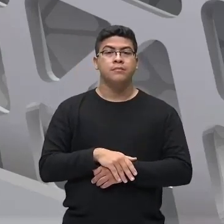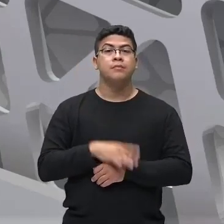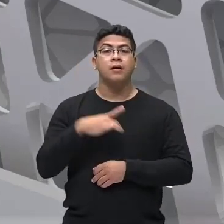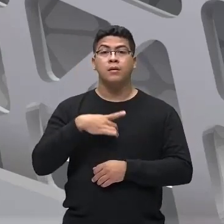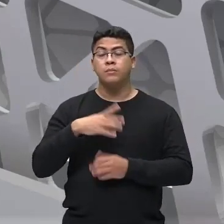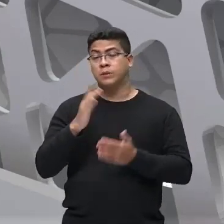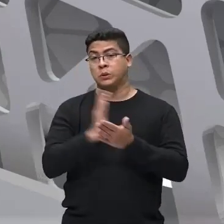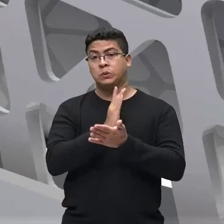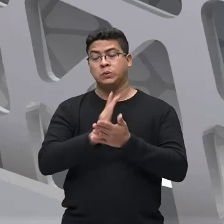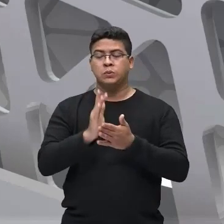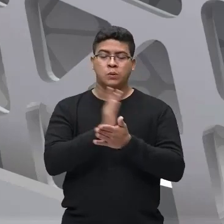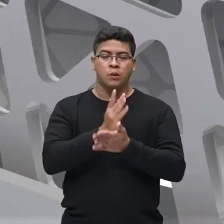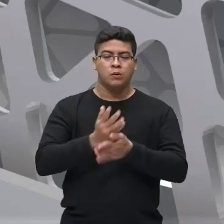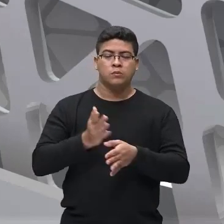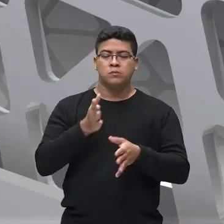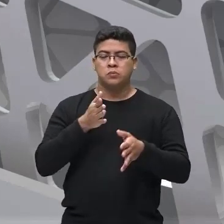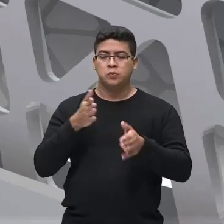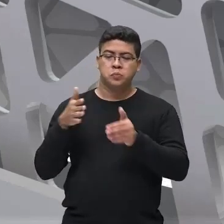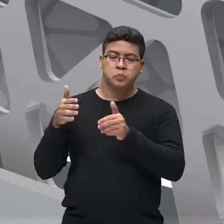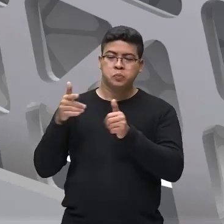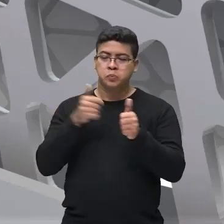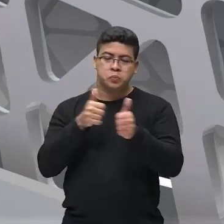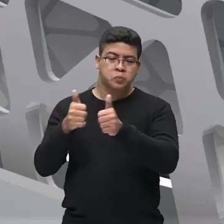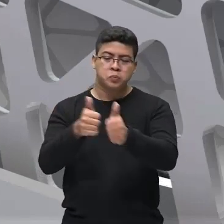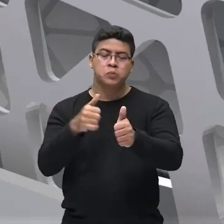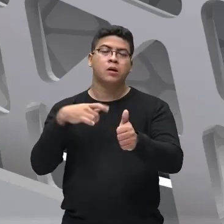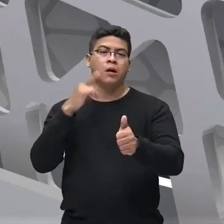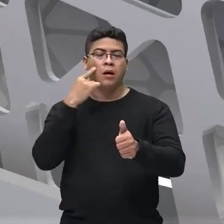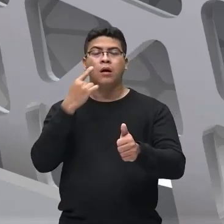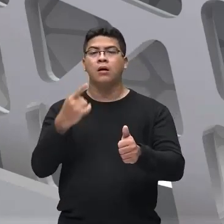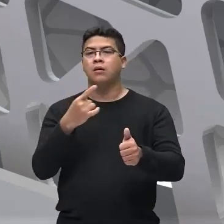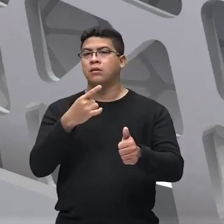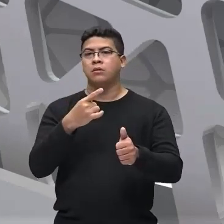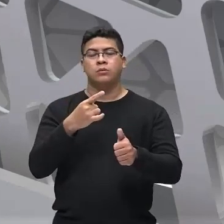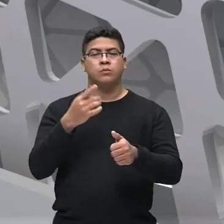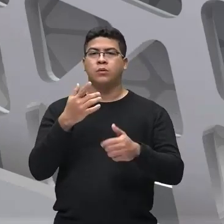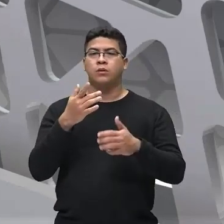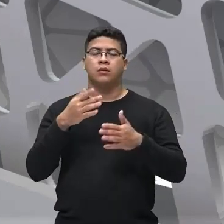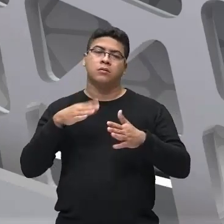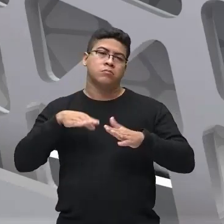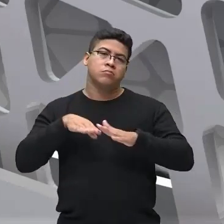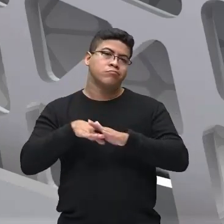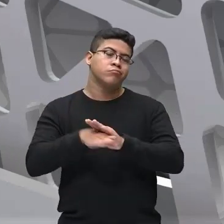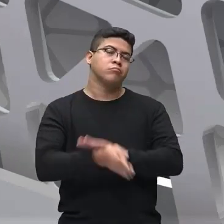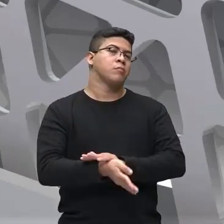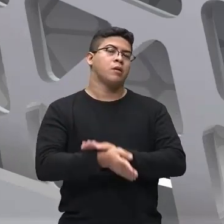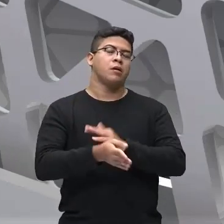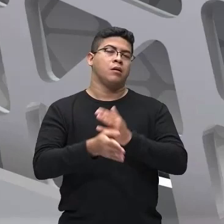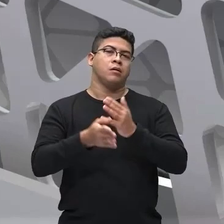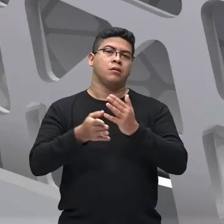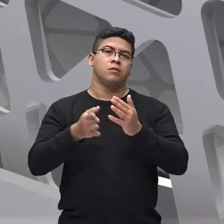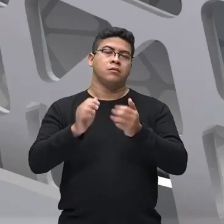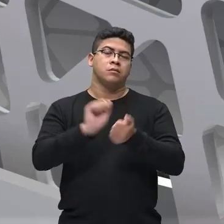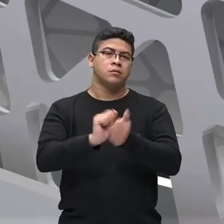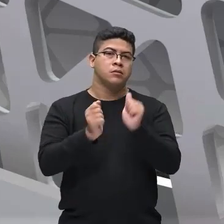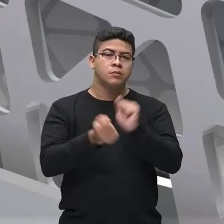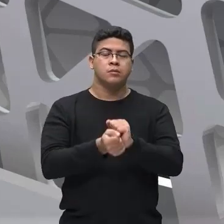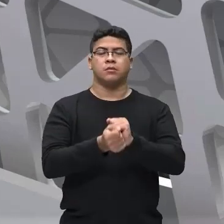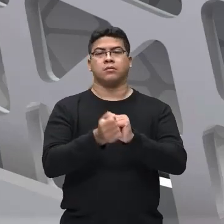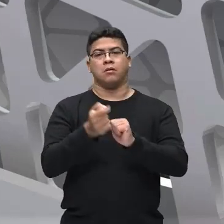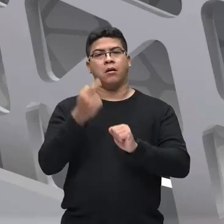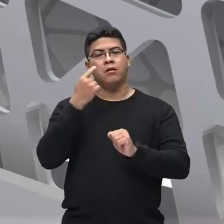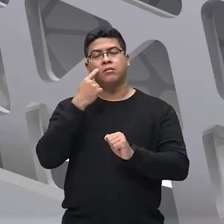perseguidos lá no Oriente. Por quê? Porque não se adequaram a este radicalismo, a